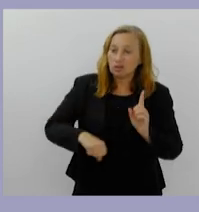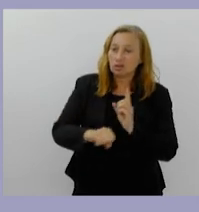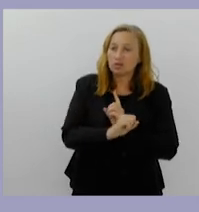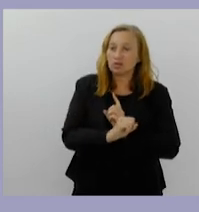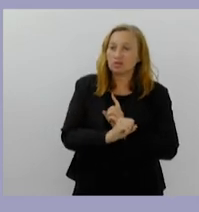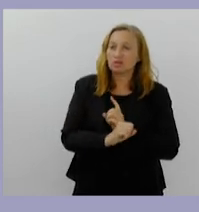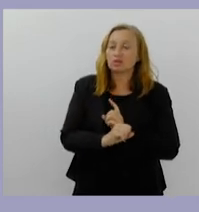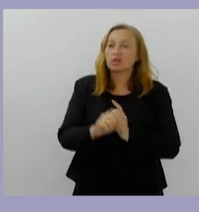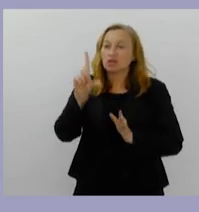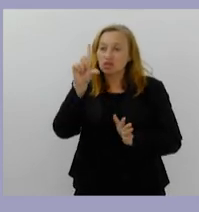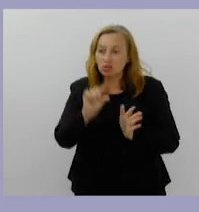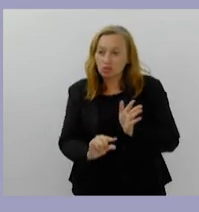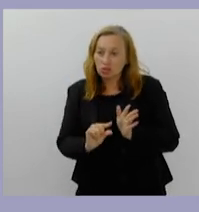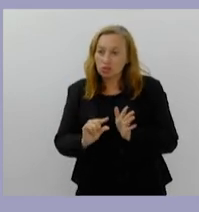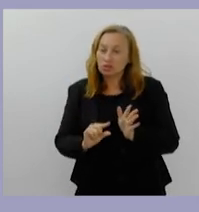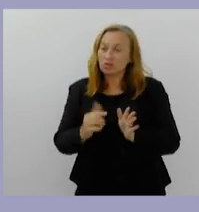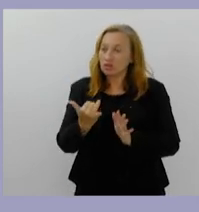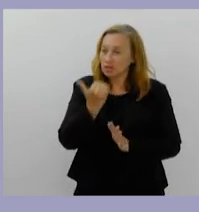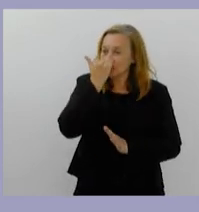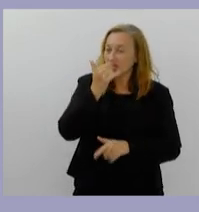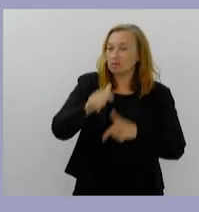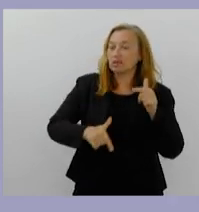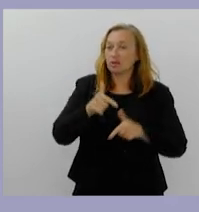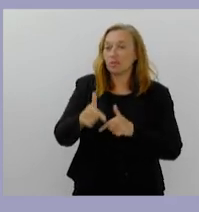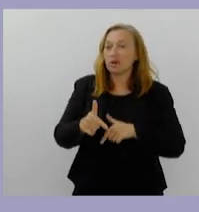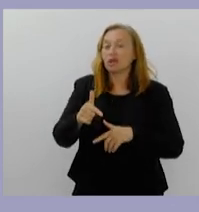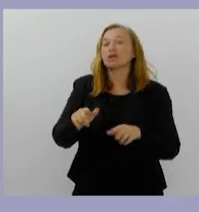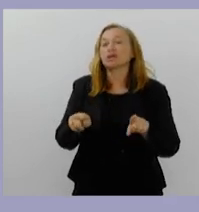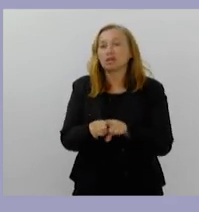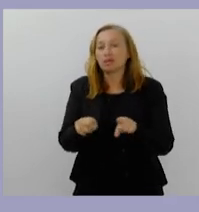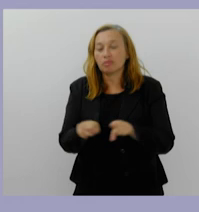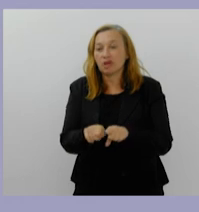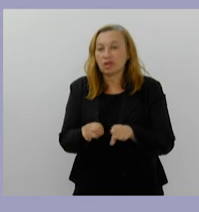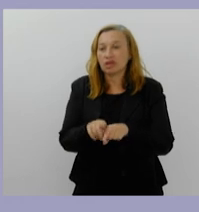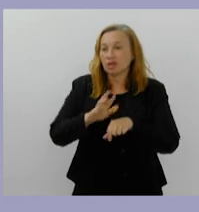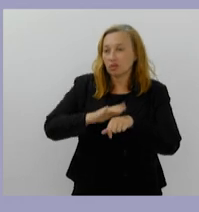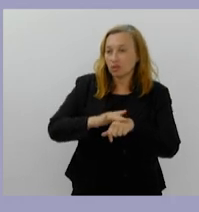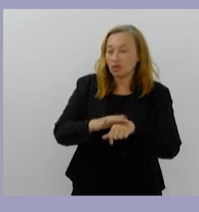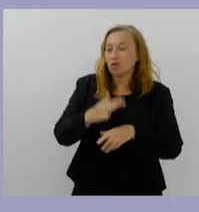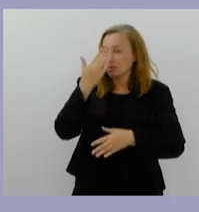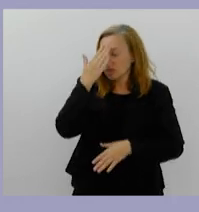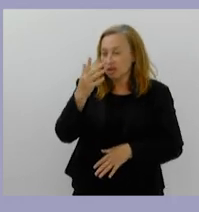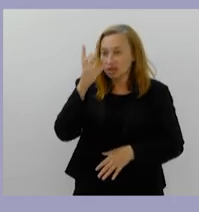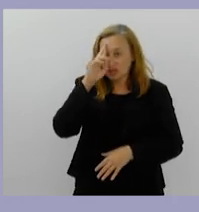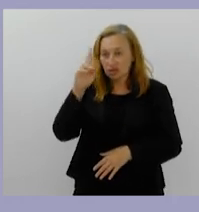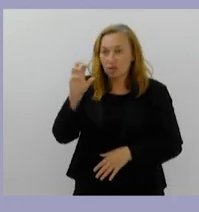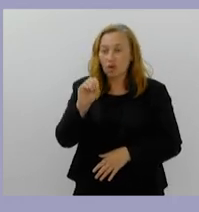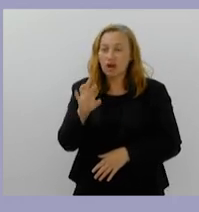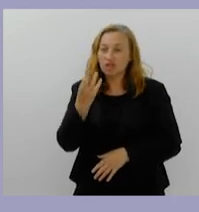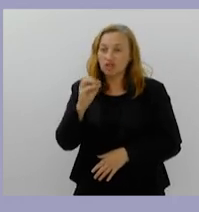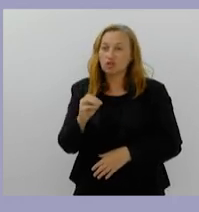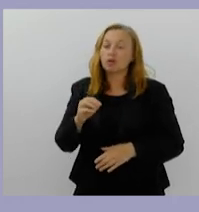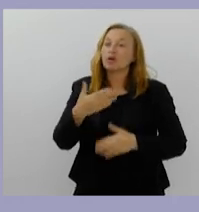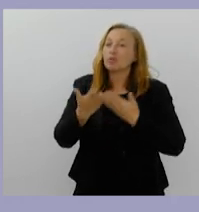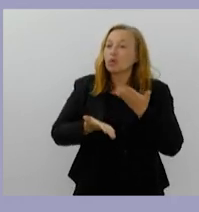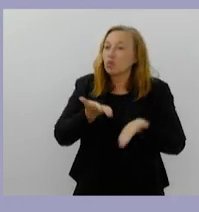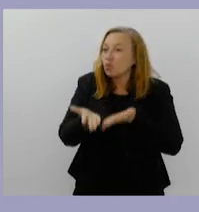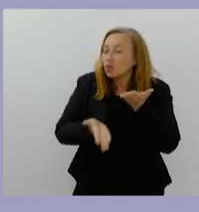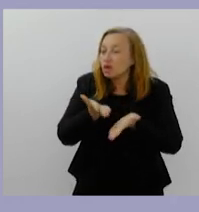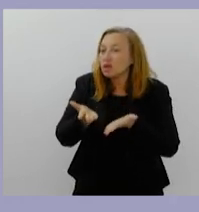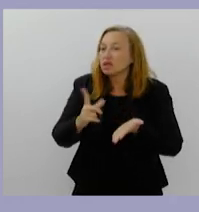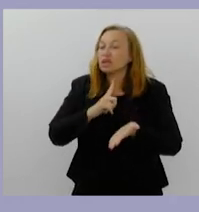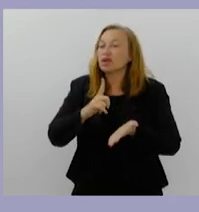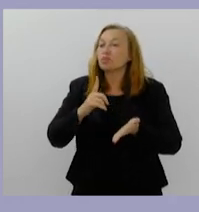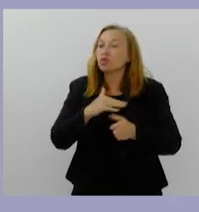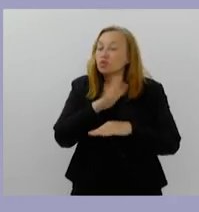dos acidentes de trabalho e do adoecimento. Muito obrigada, senhor Orlandino, pelo cuidado que o senhor tem por todos